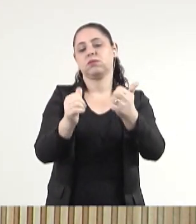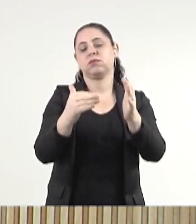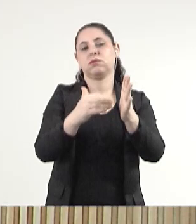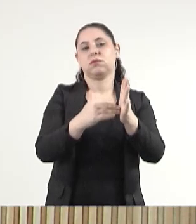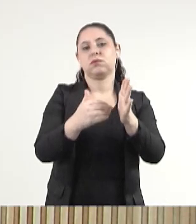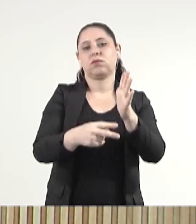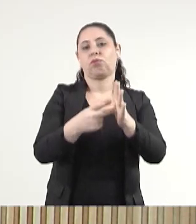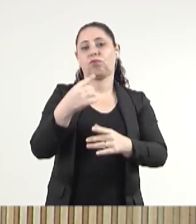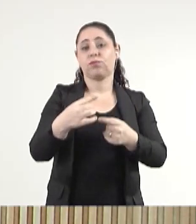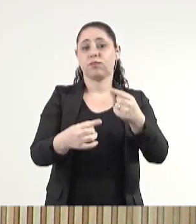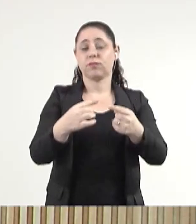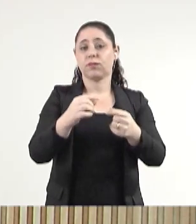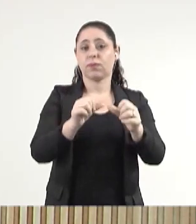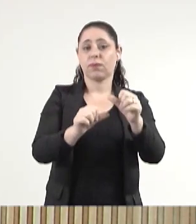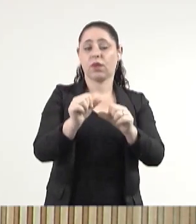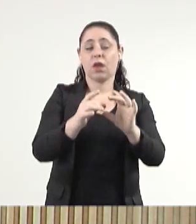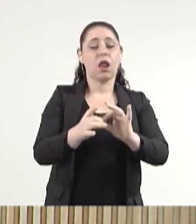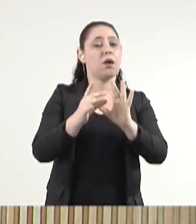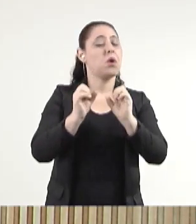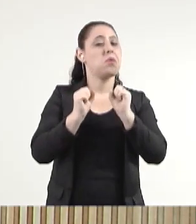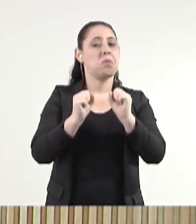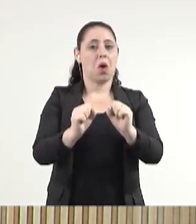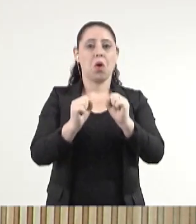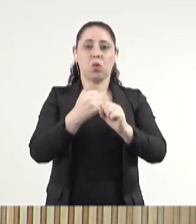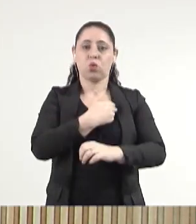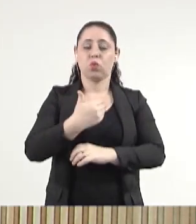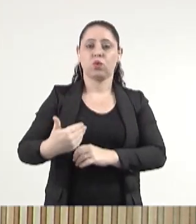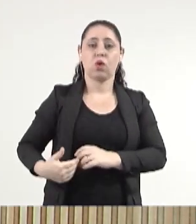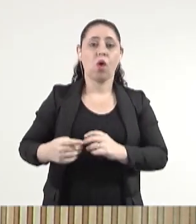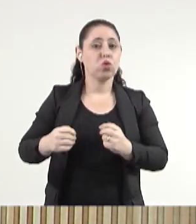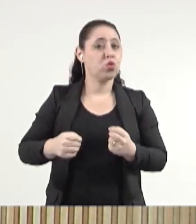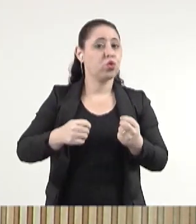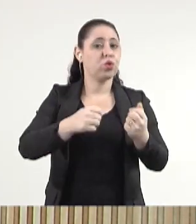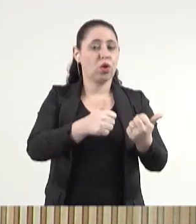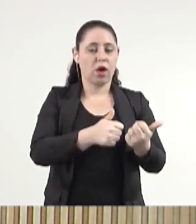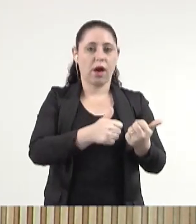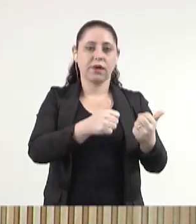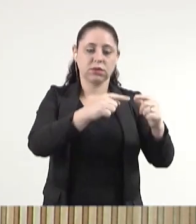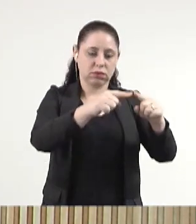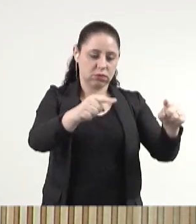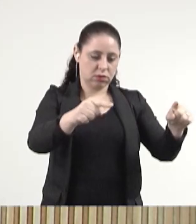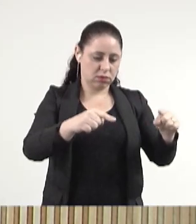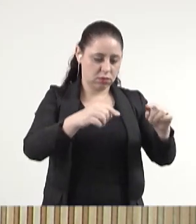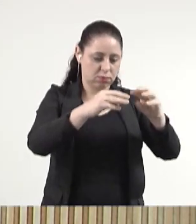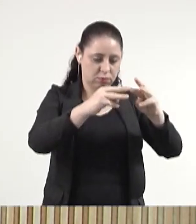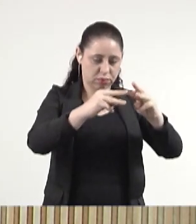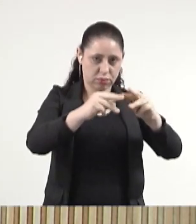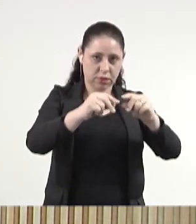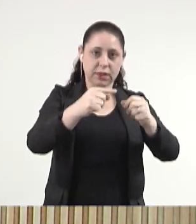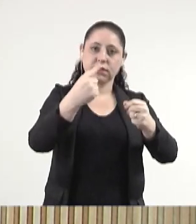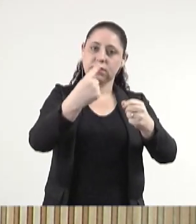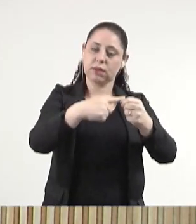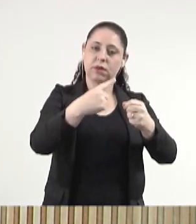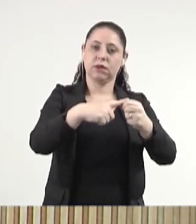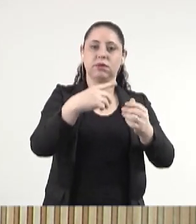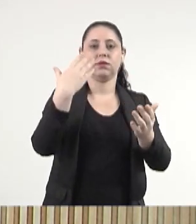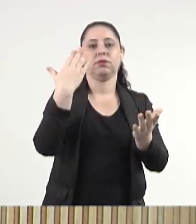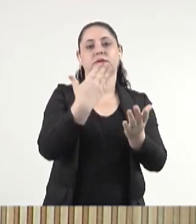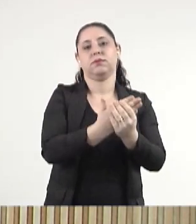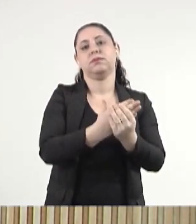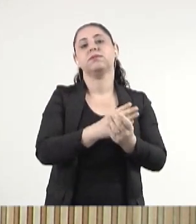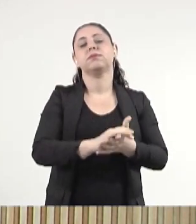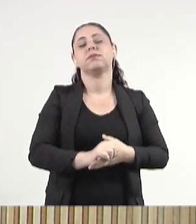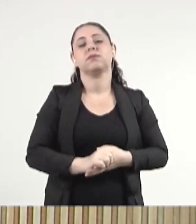analisado em segunda discussão, que autoriza o governo do estado a doar terreno com encargo ao município de Camapuã.